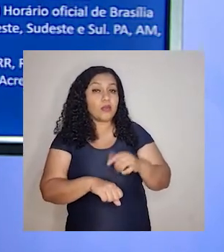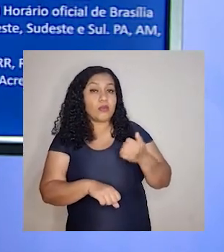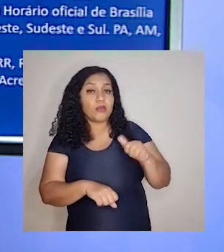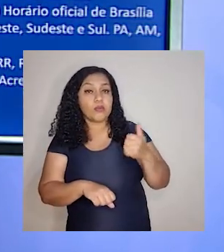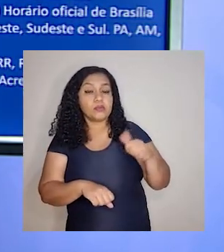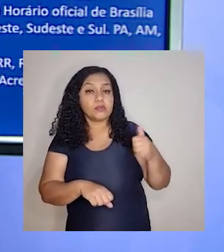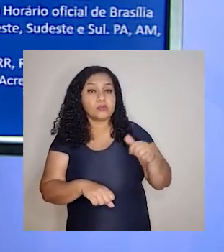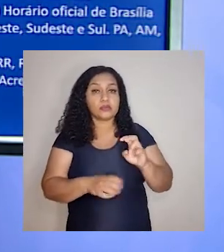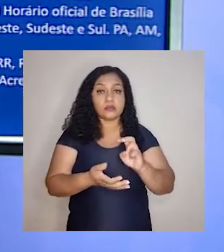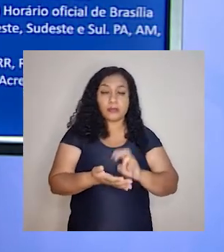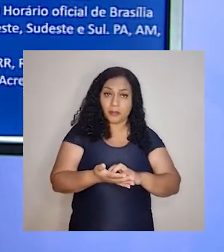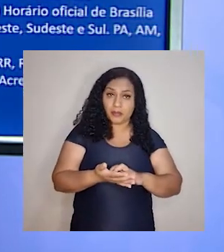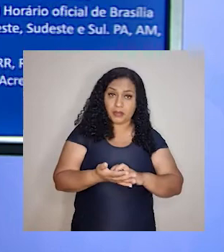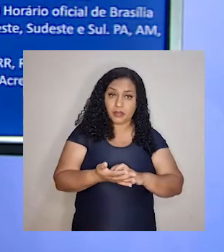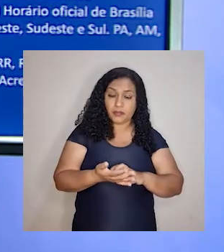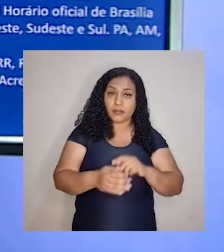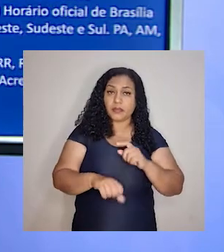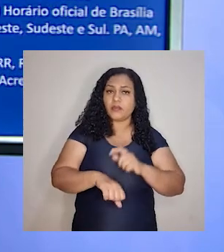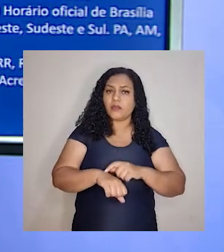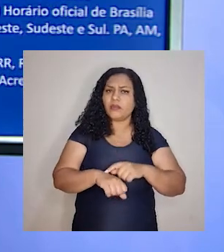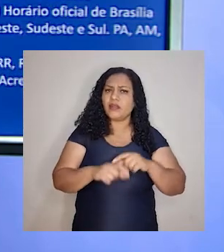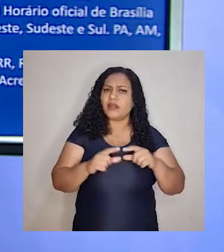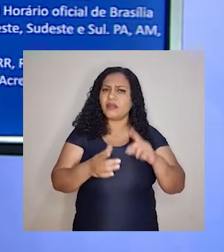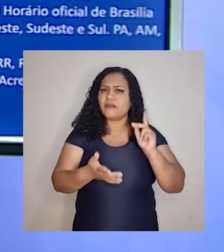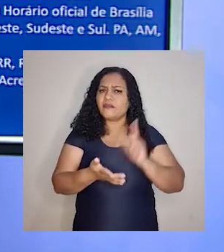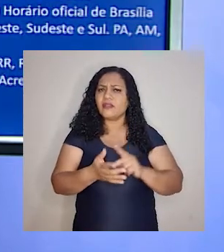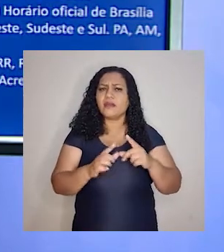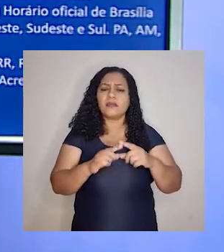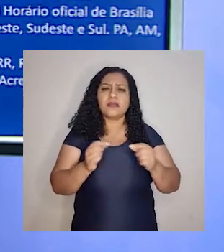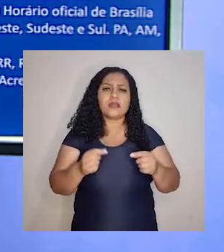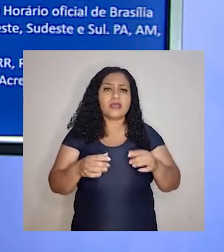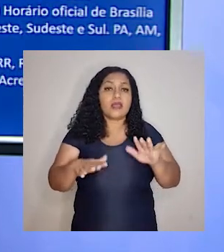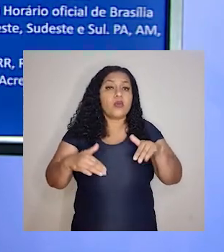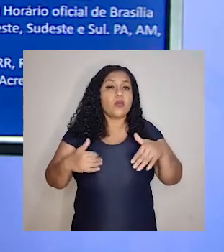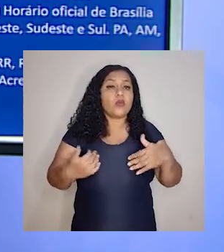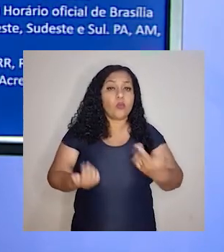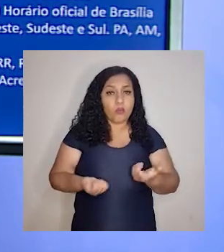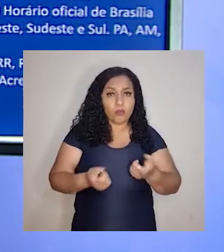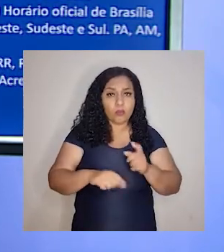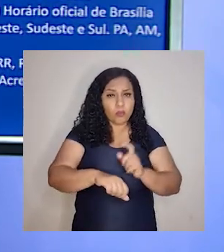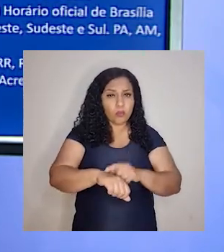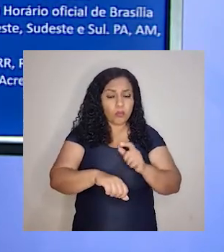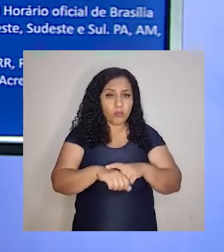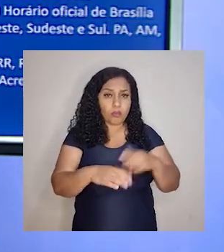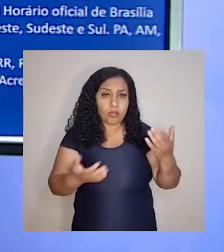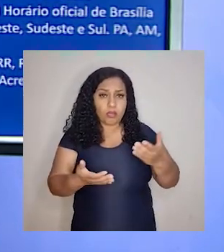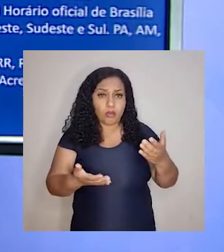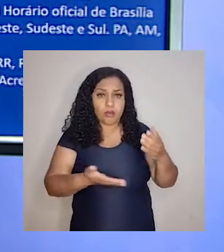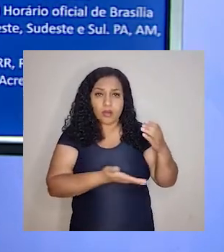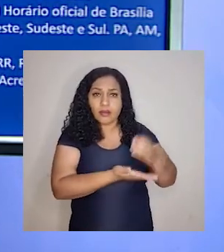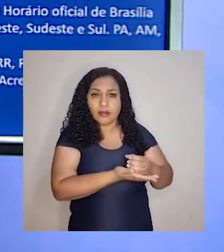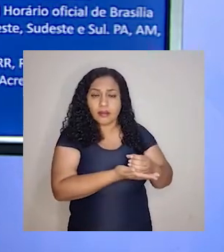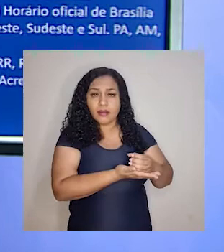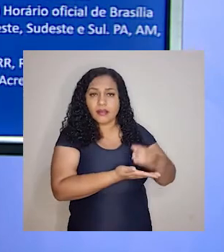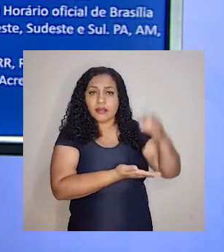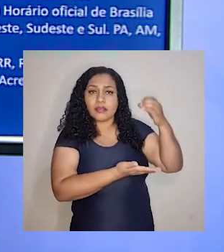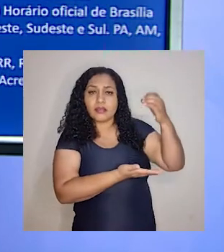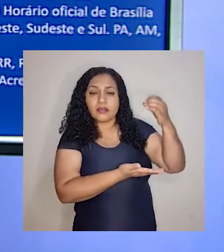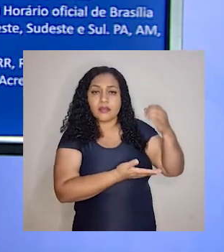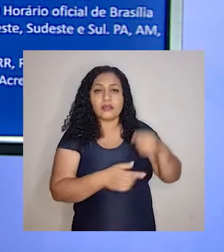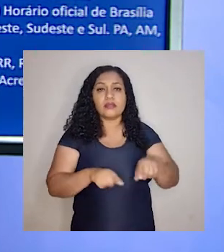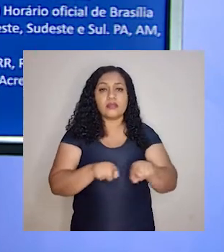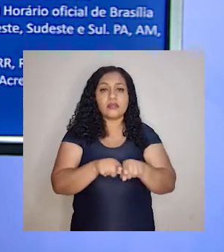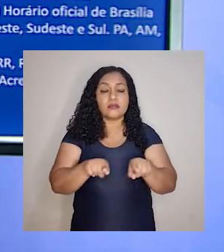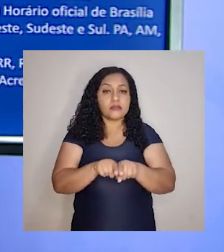segundo fuso que é o horário oficial de Brasília que horas serão agora lá em Noronha e que horas